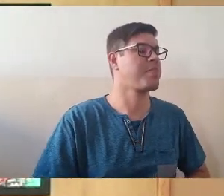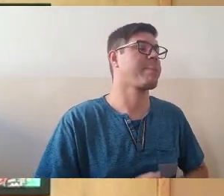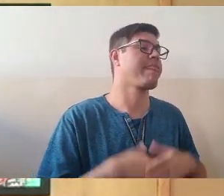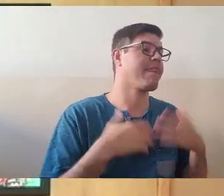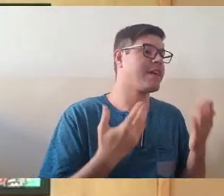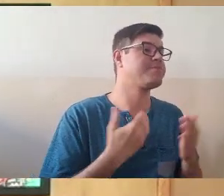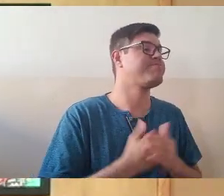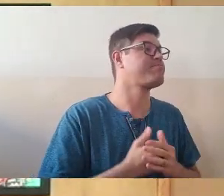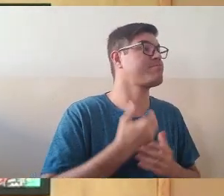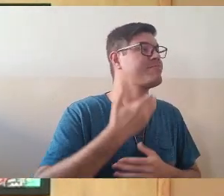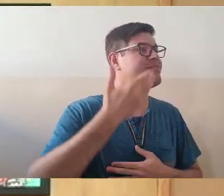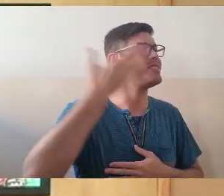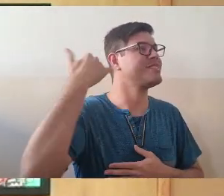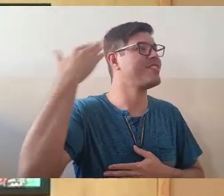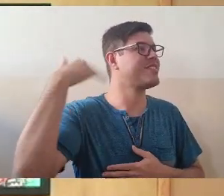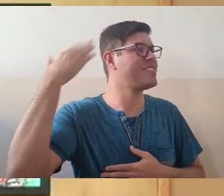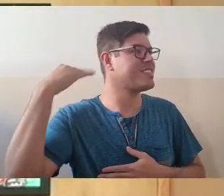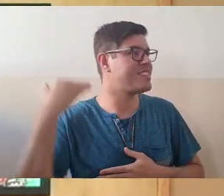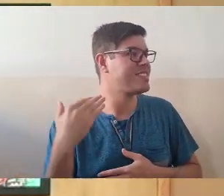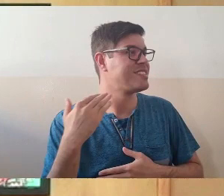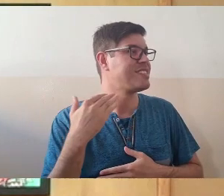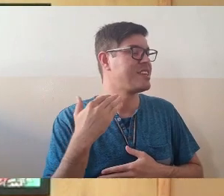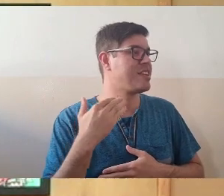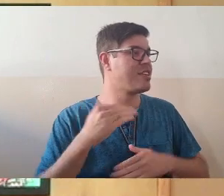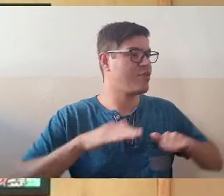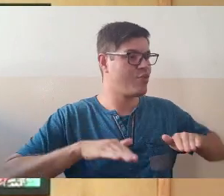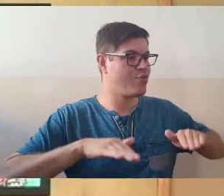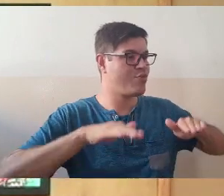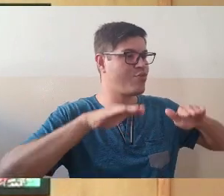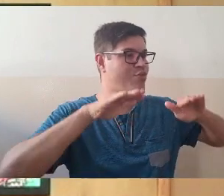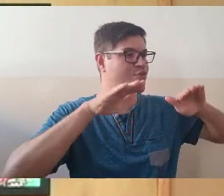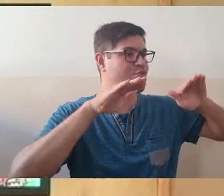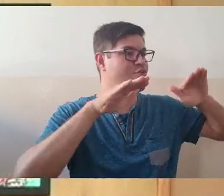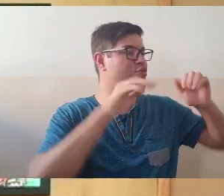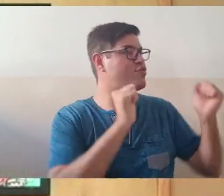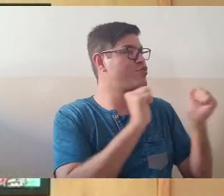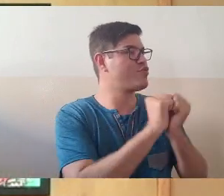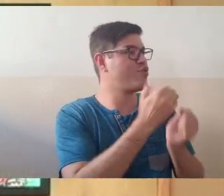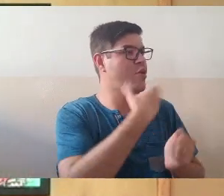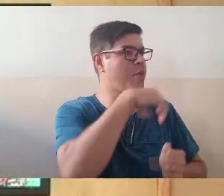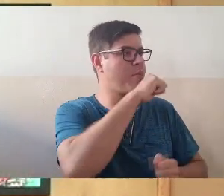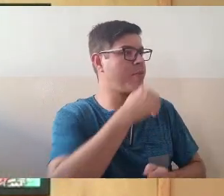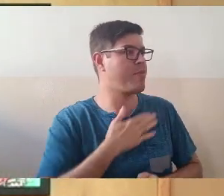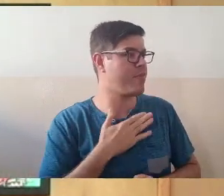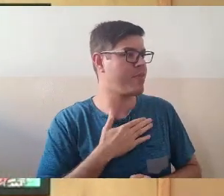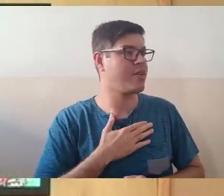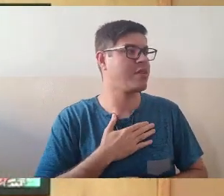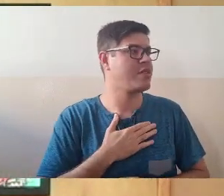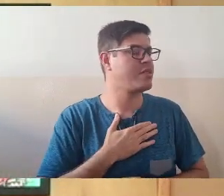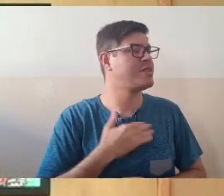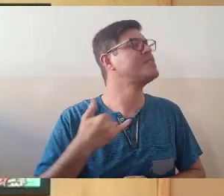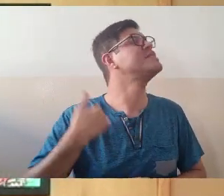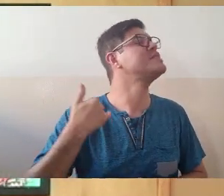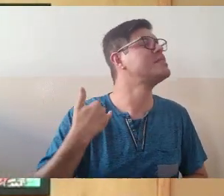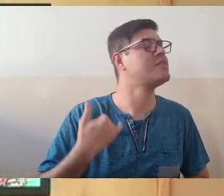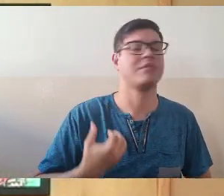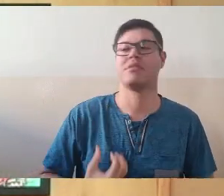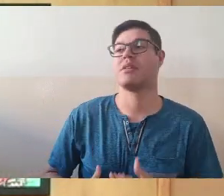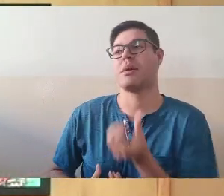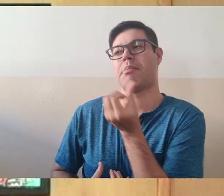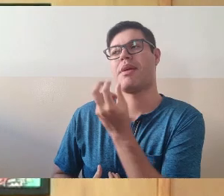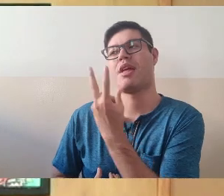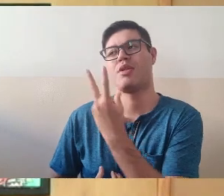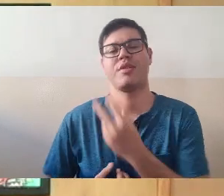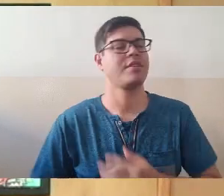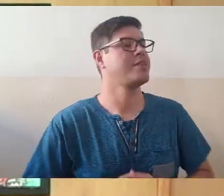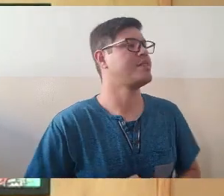Na época, você é contemporâneo do meu pai, né? Acho Mais ou que menos sim. ali e tal. Você está com quantos anos, Gil? 62. Ah, você é mais novo. Você é mais novo.